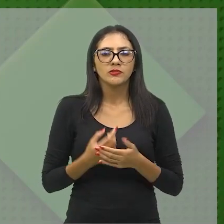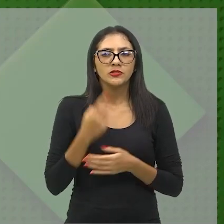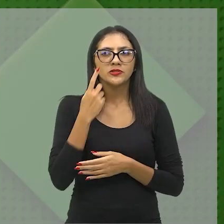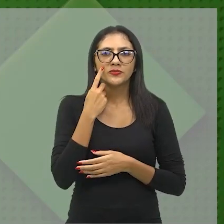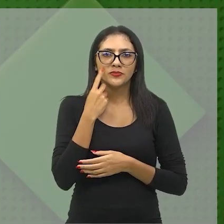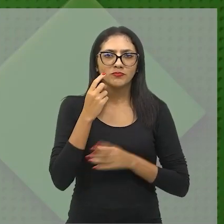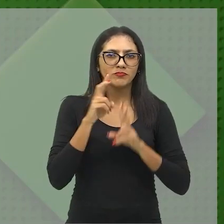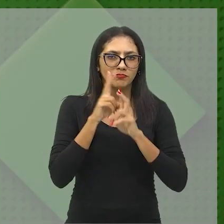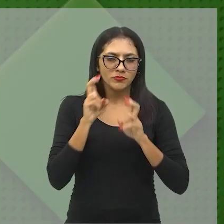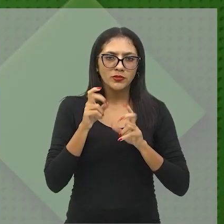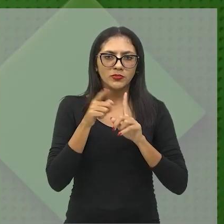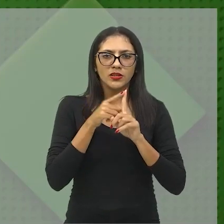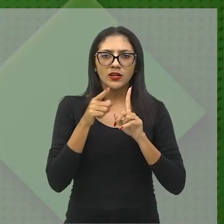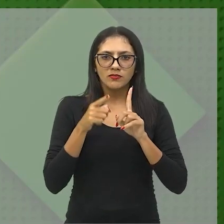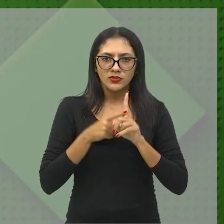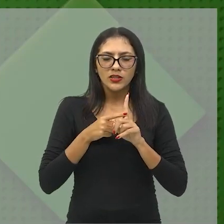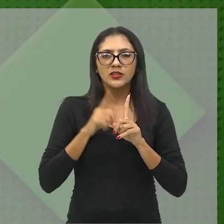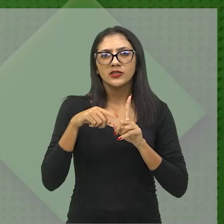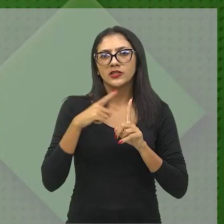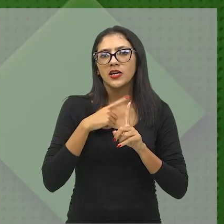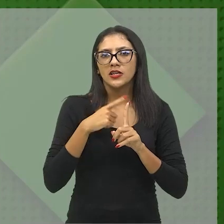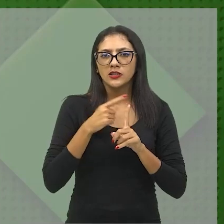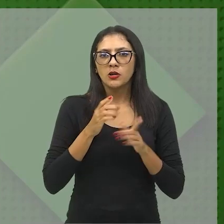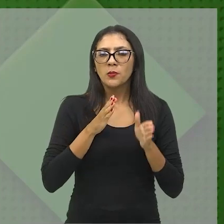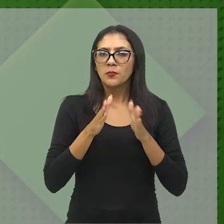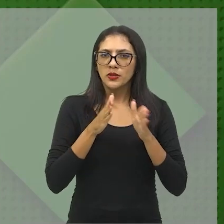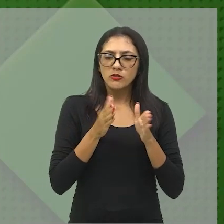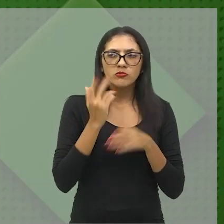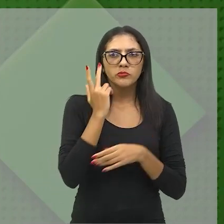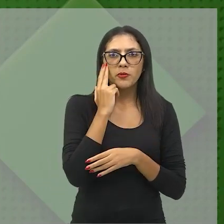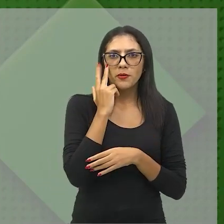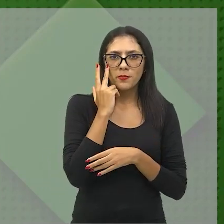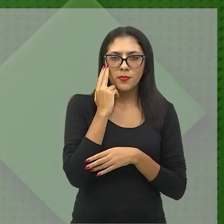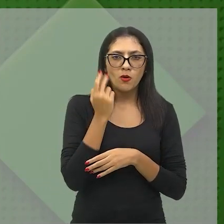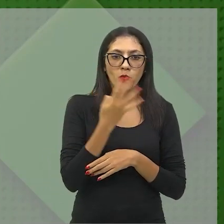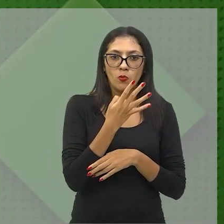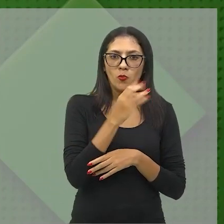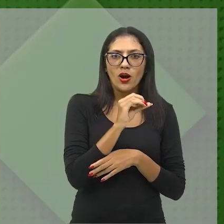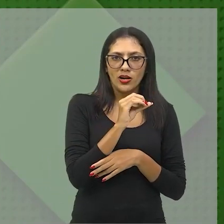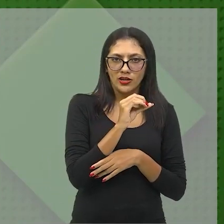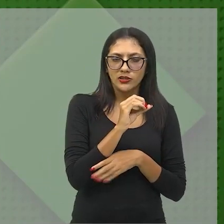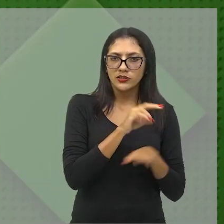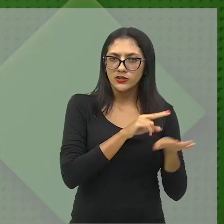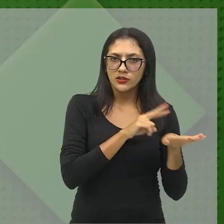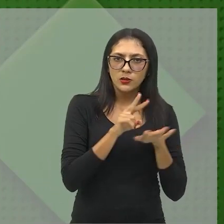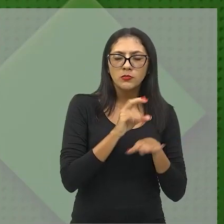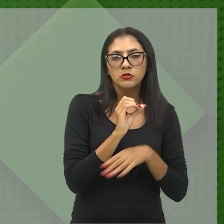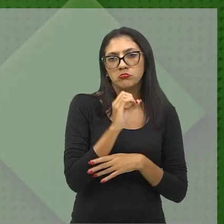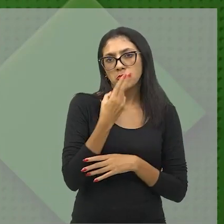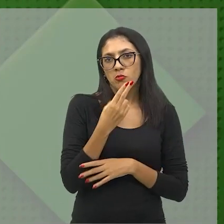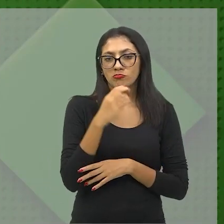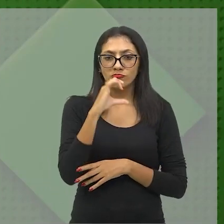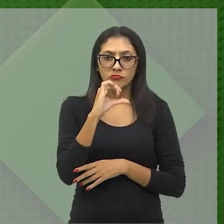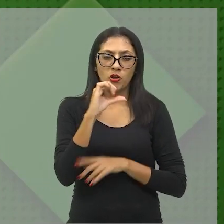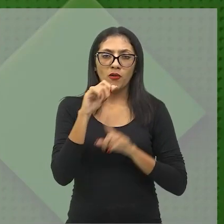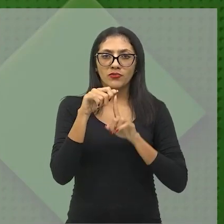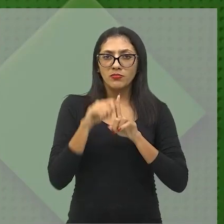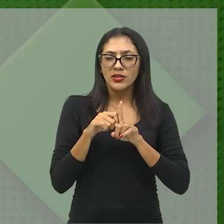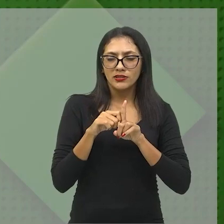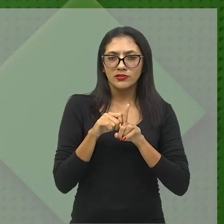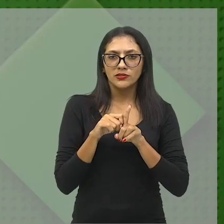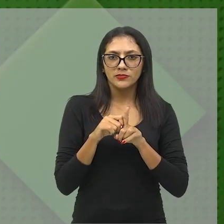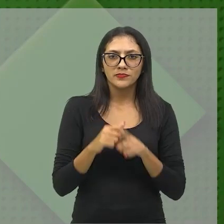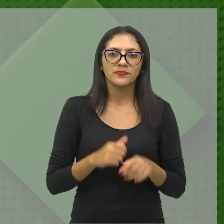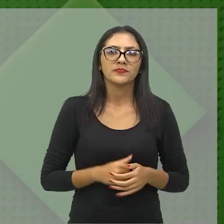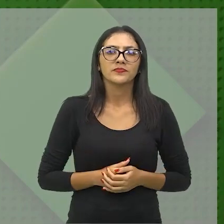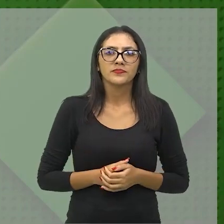né? Vimos que ela vai durar ali, numa gravidez normal, dura 40 semanas ou 9 meses, como a gente visualizou. Agora